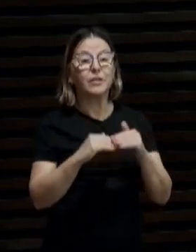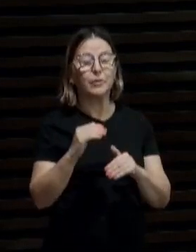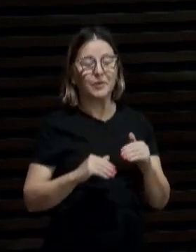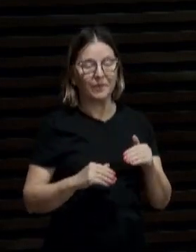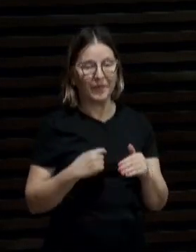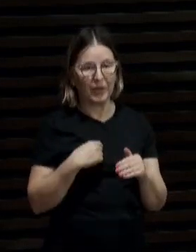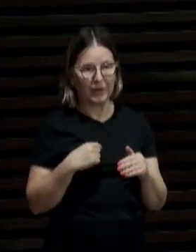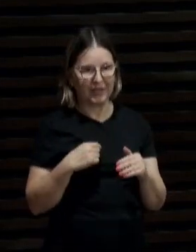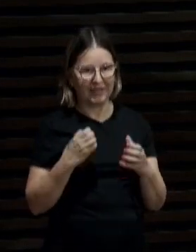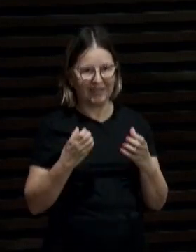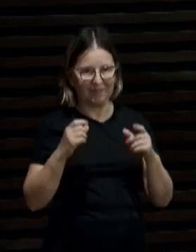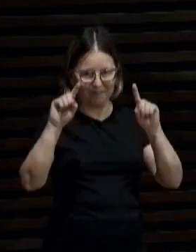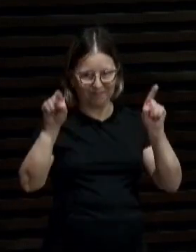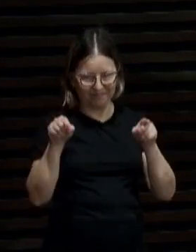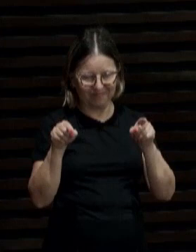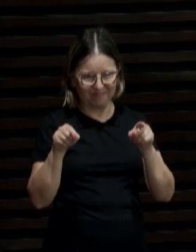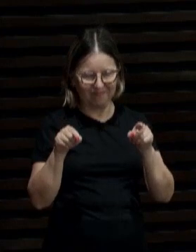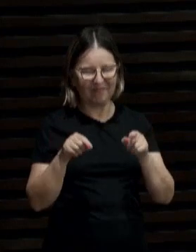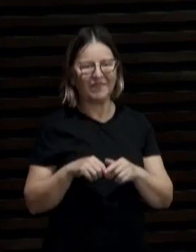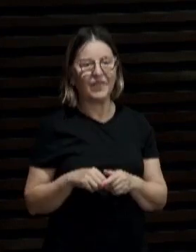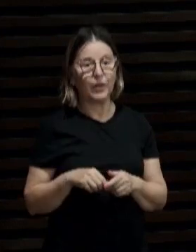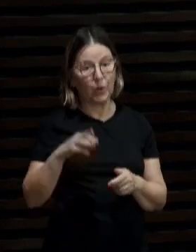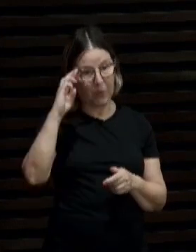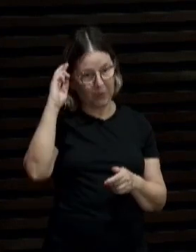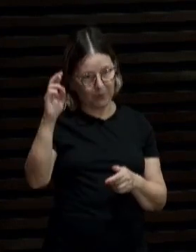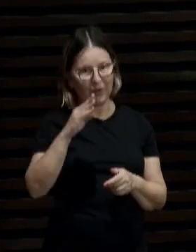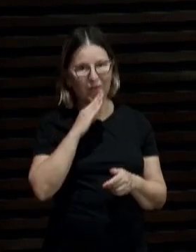aqui e dizer o seguinte: o Senhor conhece as tuas obras também.